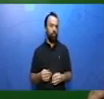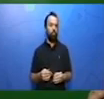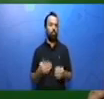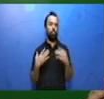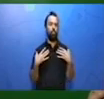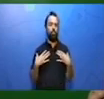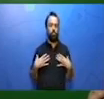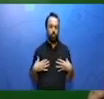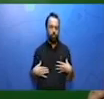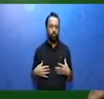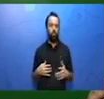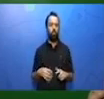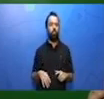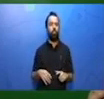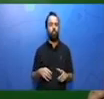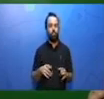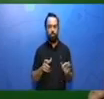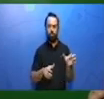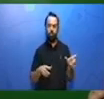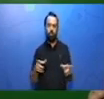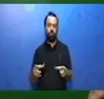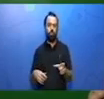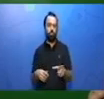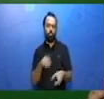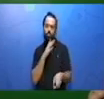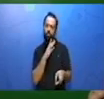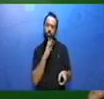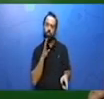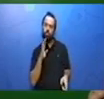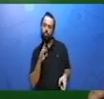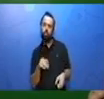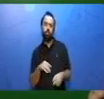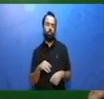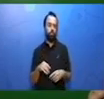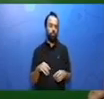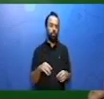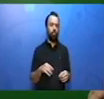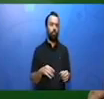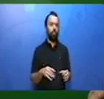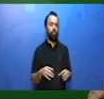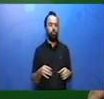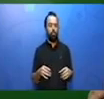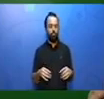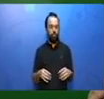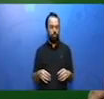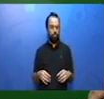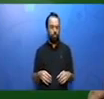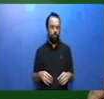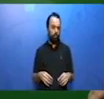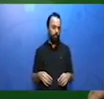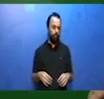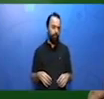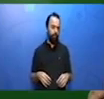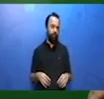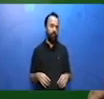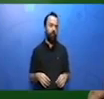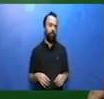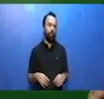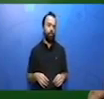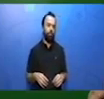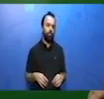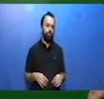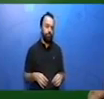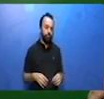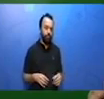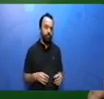bem tranquilo, todos se conhecem e se ajudam. Tem padaria em que podemos comprar pão quente, mercado e uma praça bem